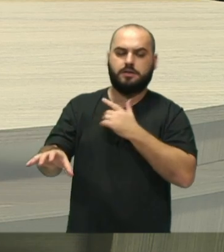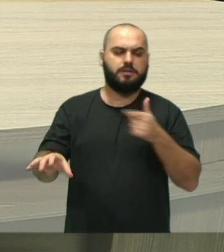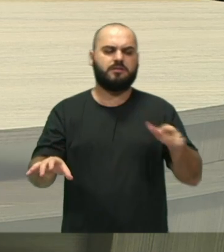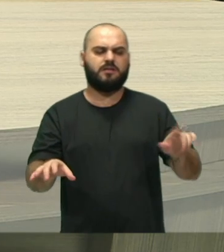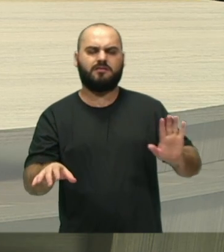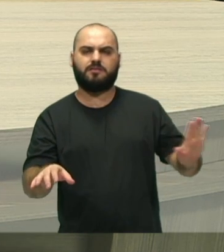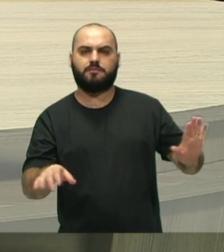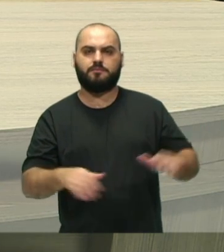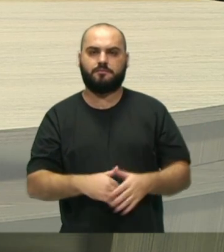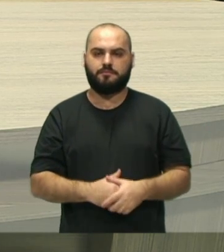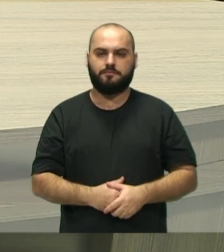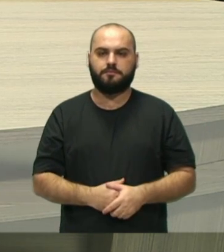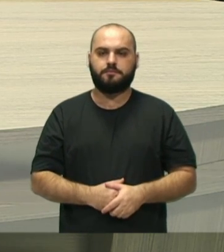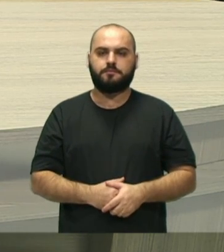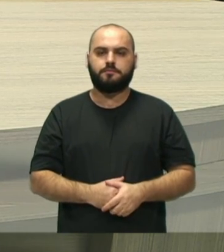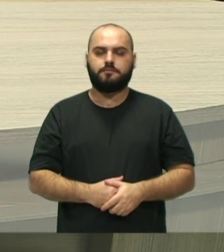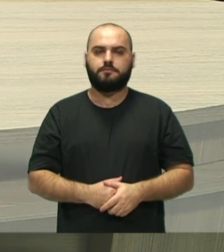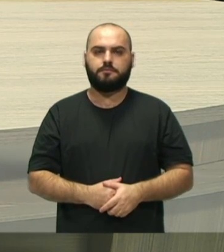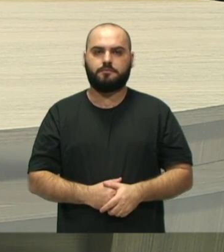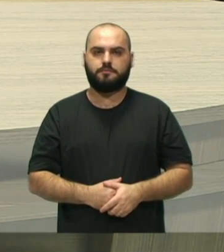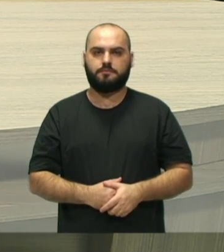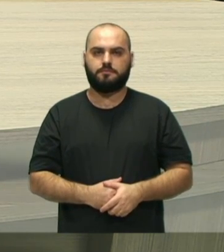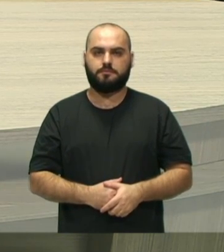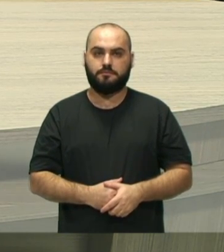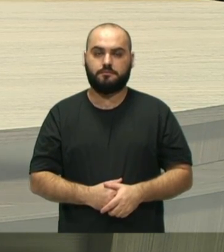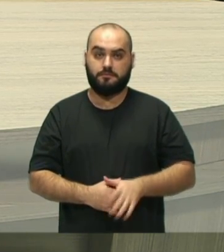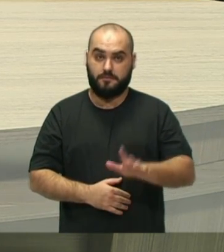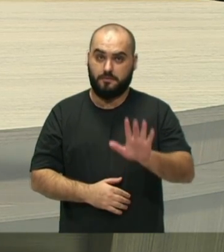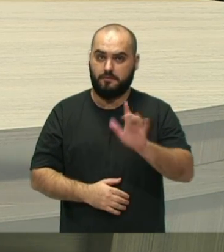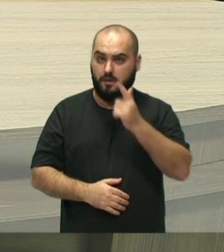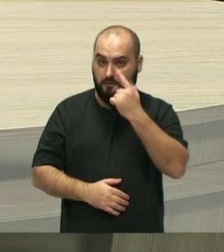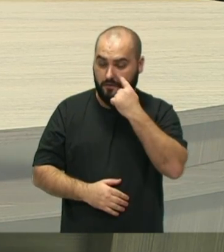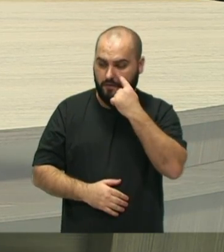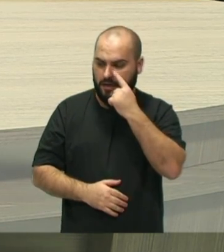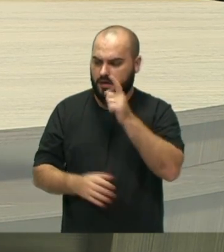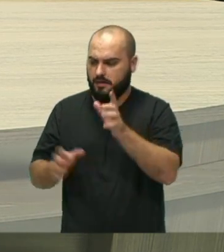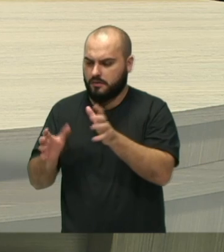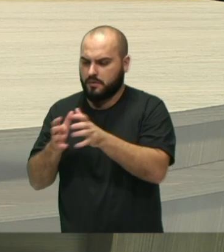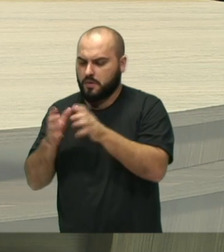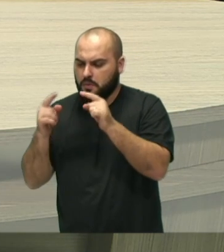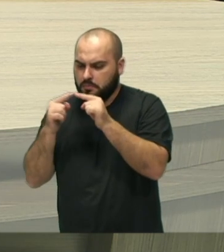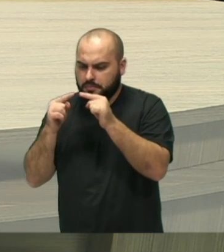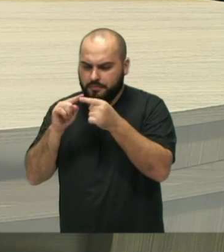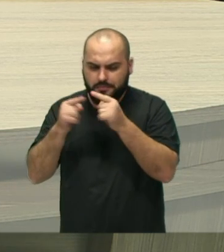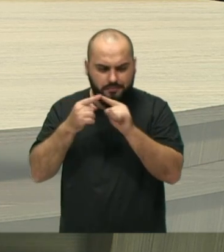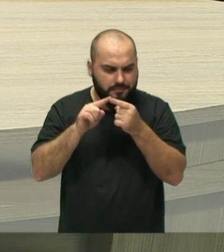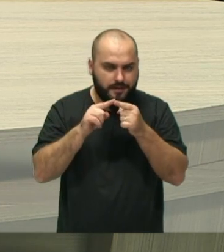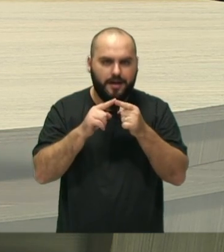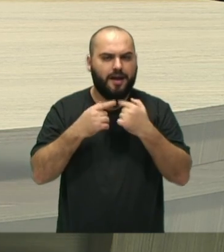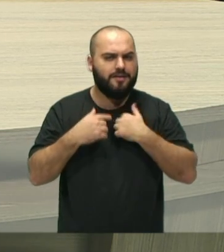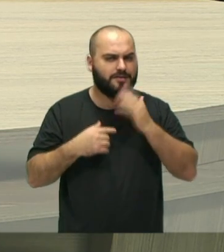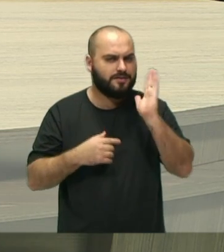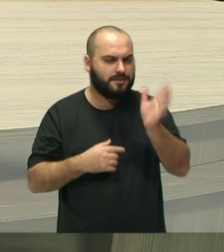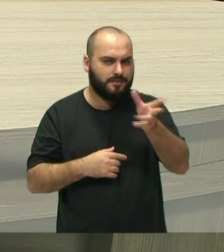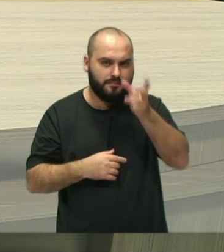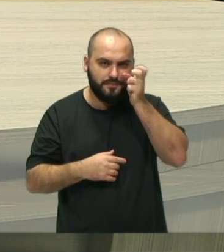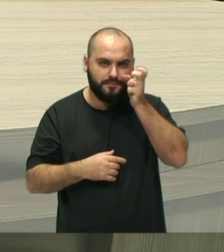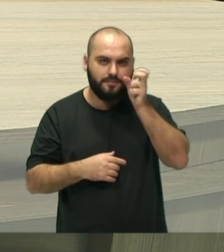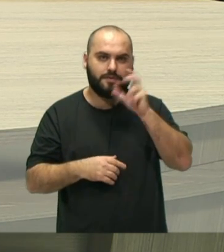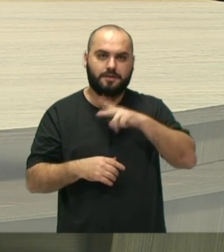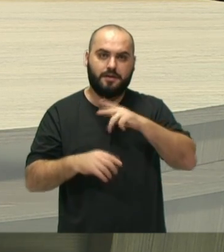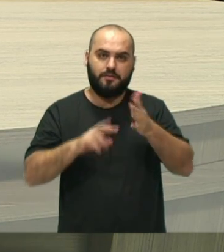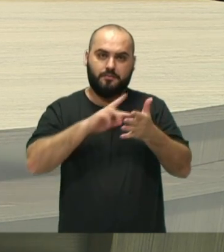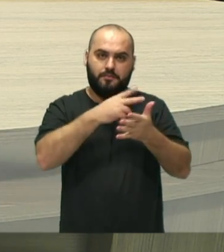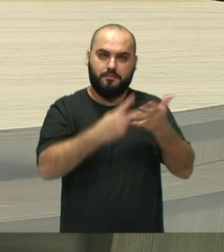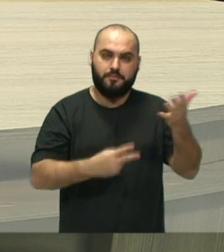exemplo? Foi o olhar conjunto mesmo Eu já tinha um pouco essa percepção, porque eu tenho um poema